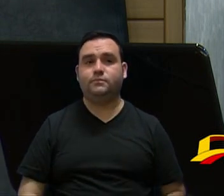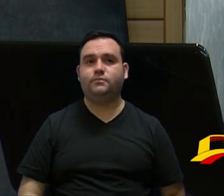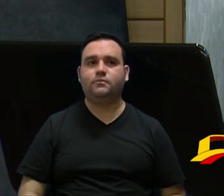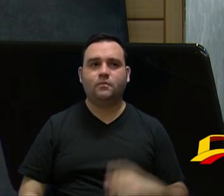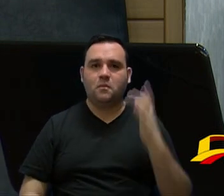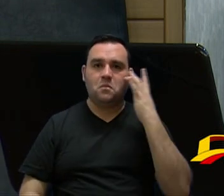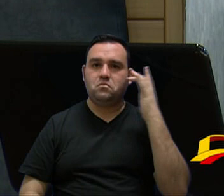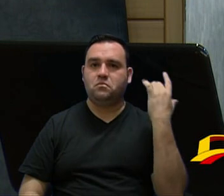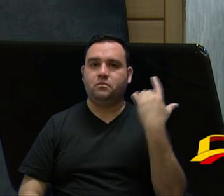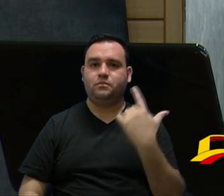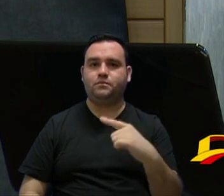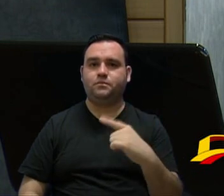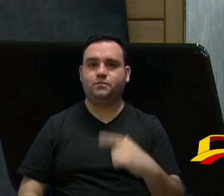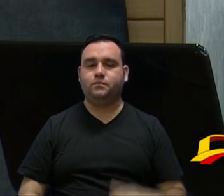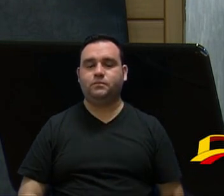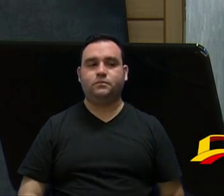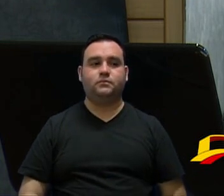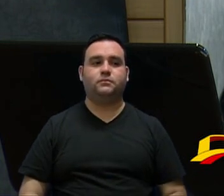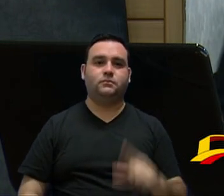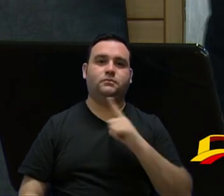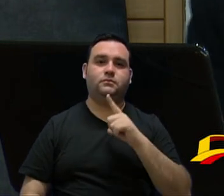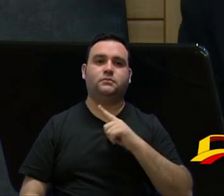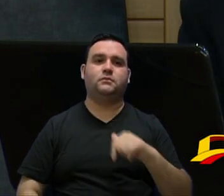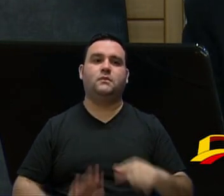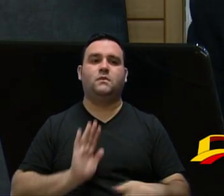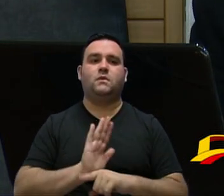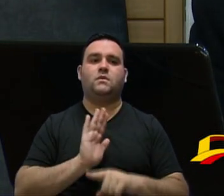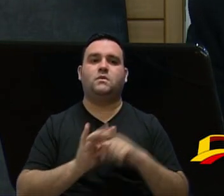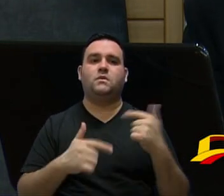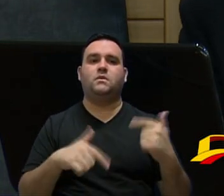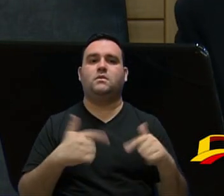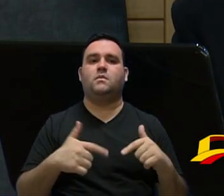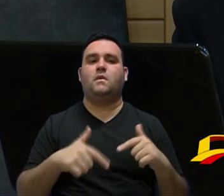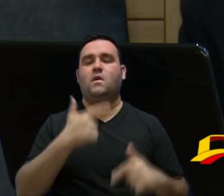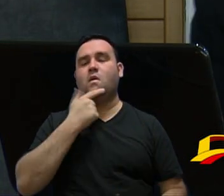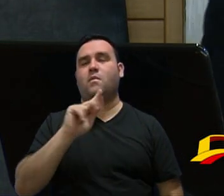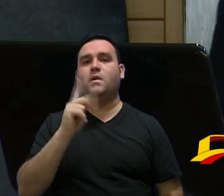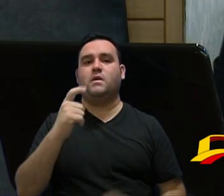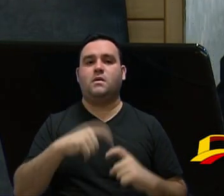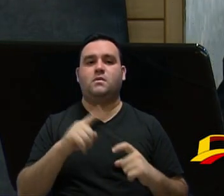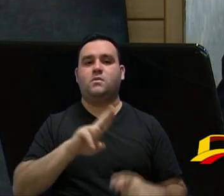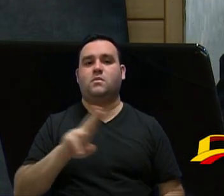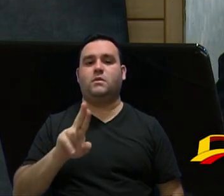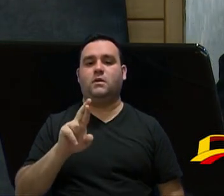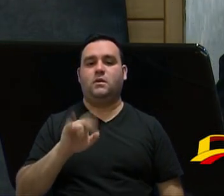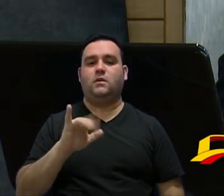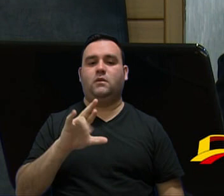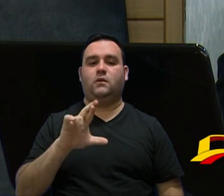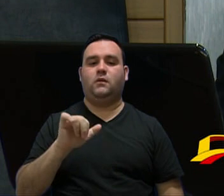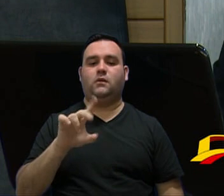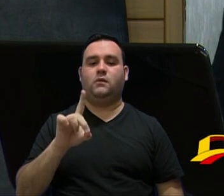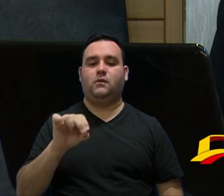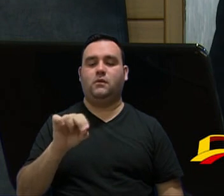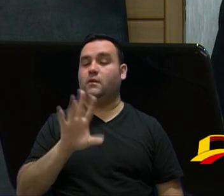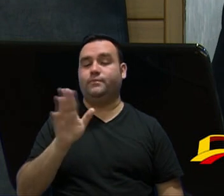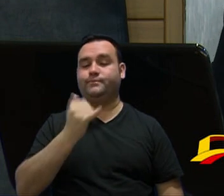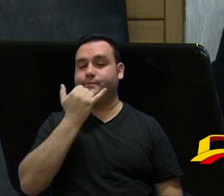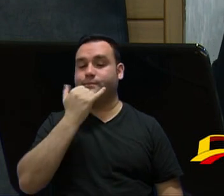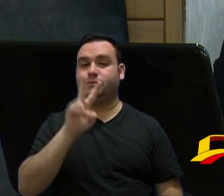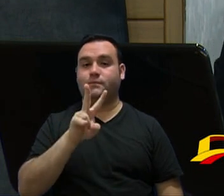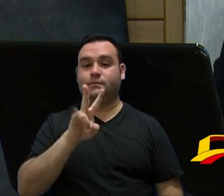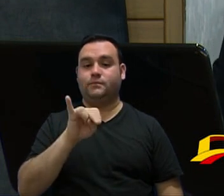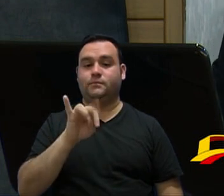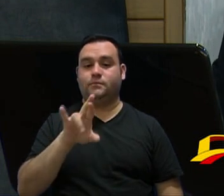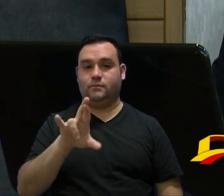eu acho que não é também tenho assessor do vereador hélio brasileiro ricardo não sei se é o victor